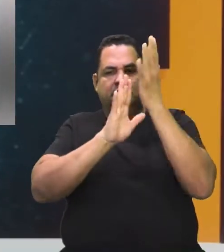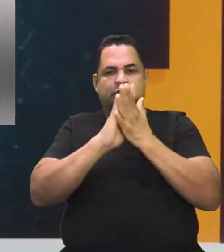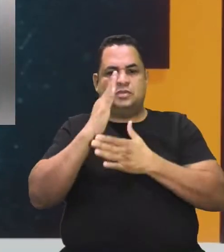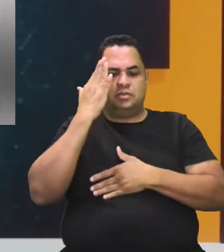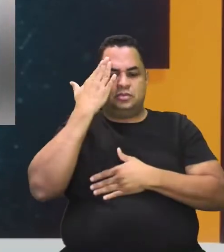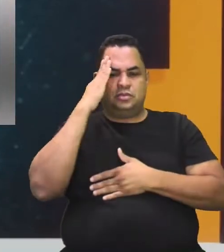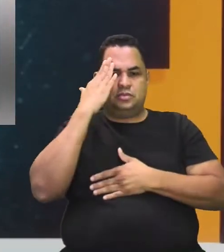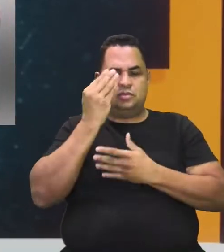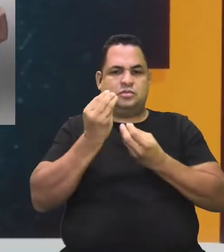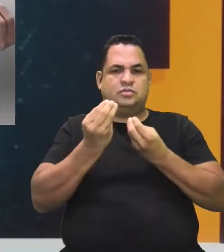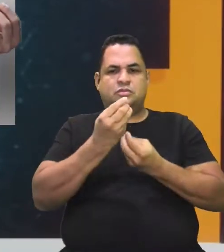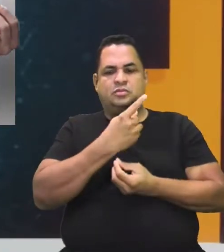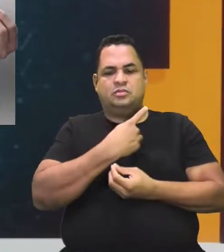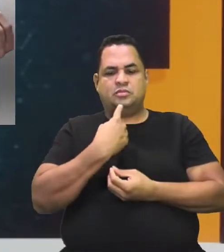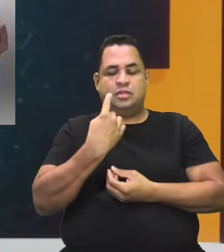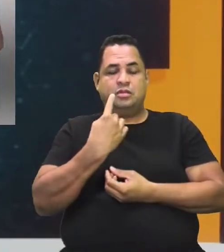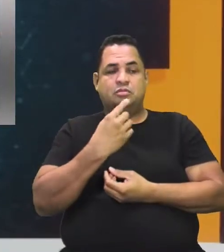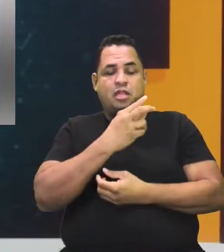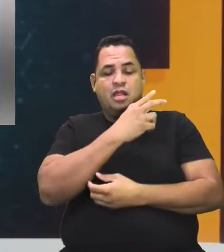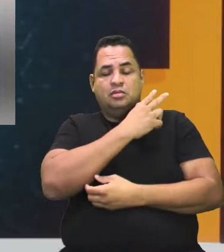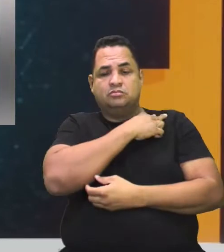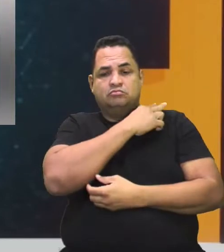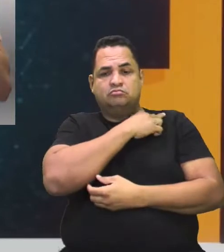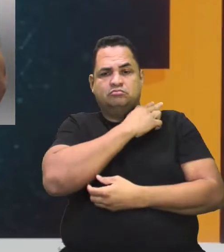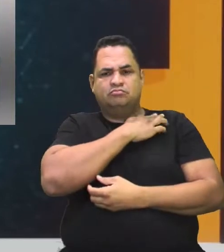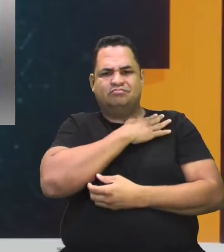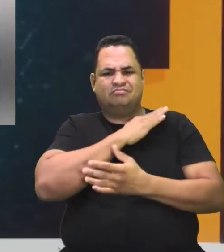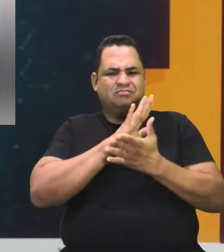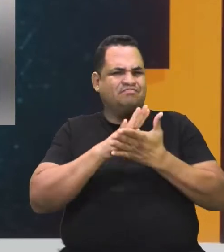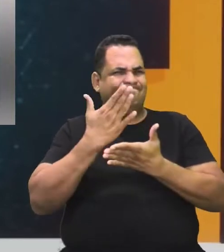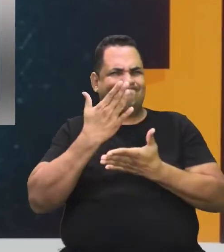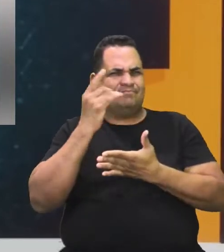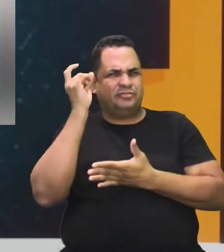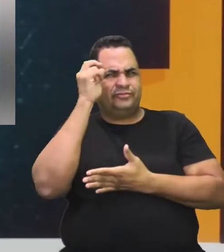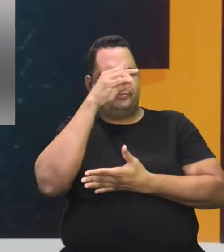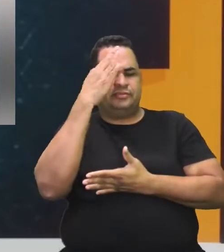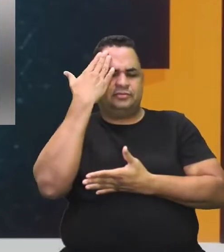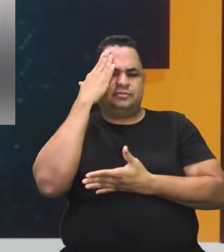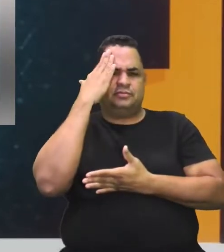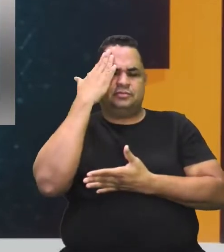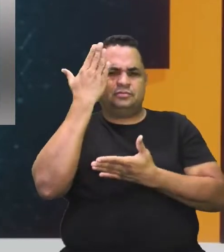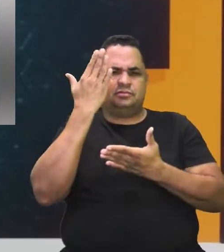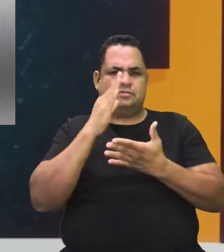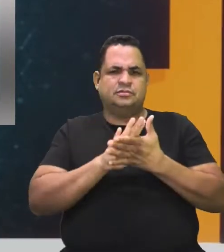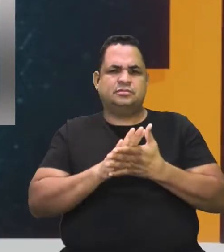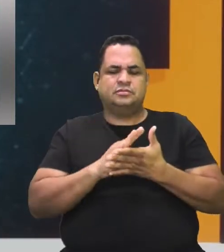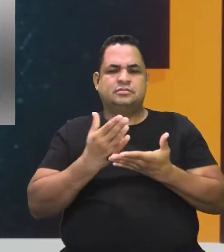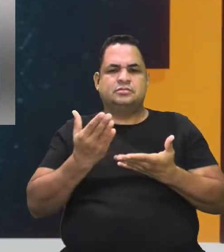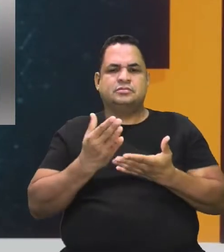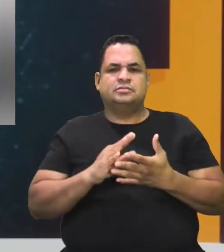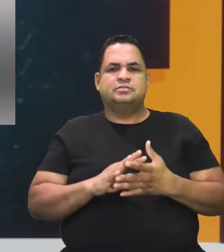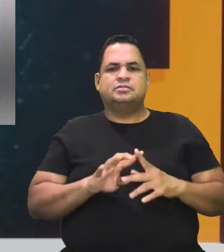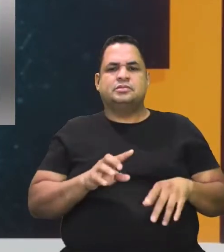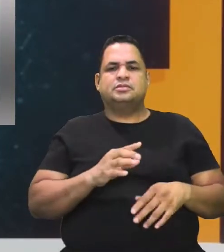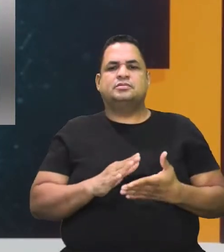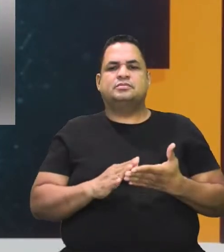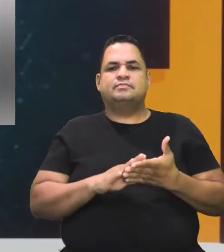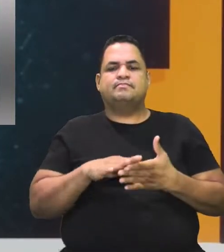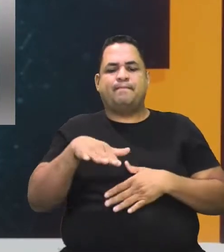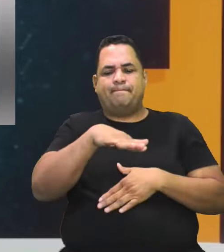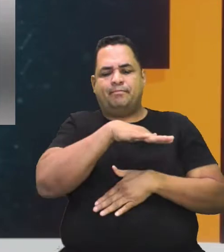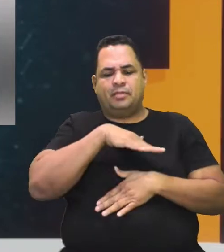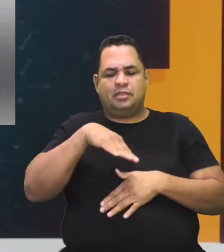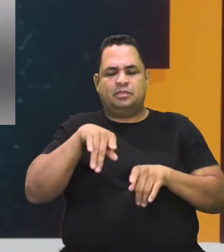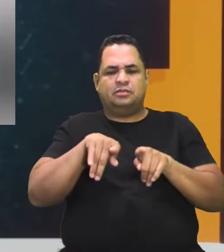entender aquilo que no segundo ano é meio que vago. Porque no segundo ano vocês estudaram geometria plana